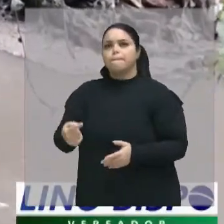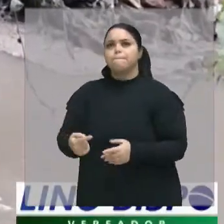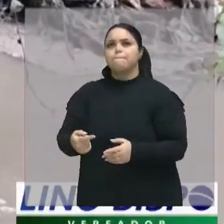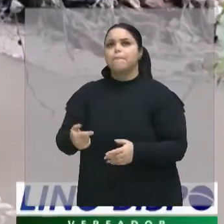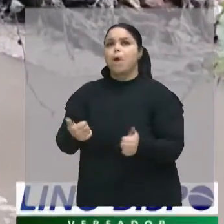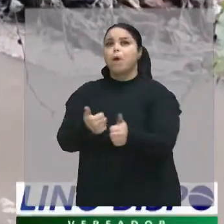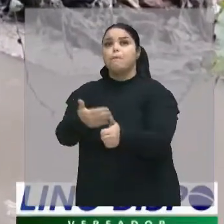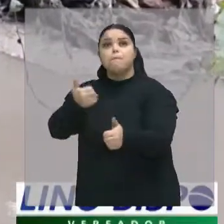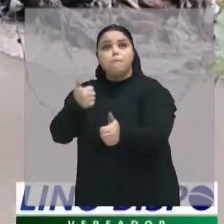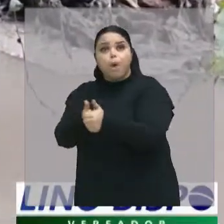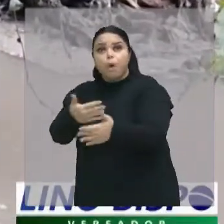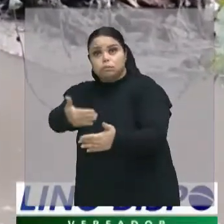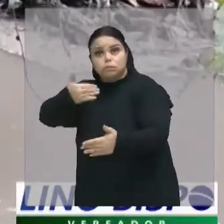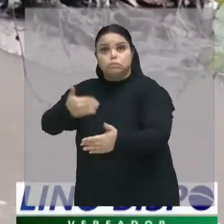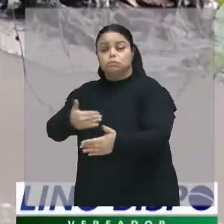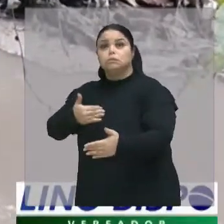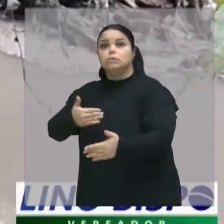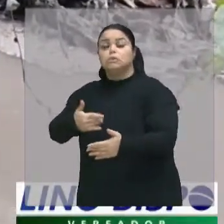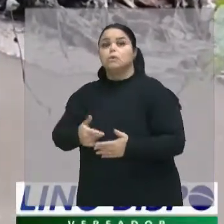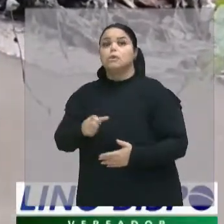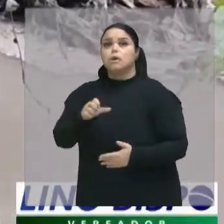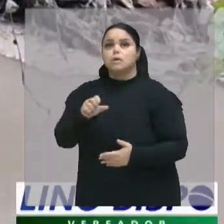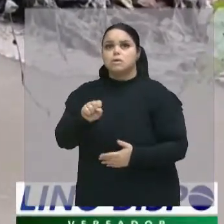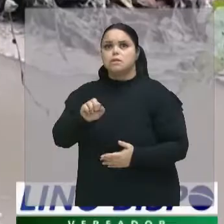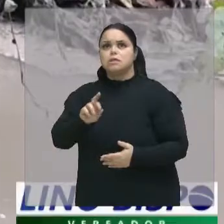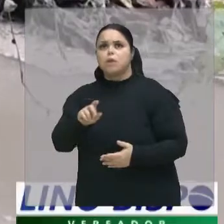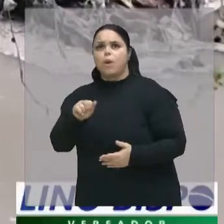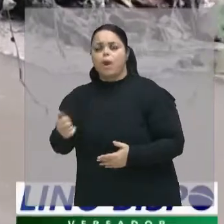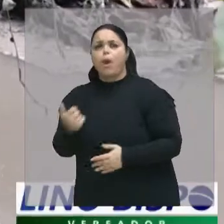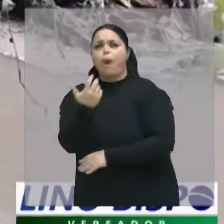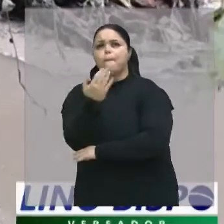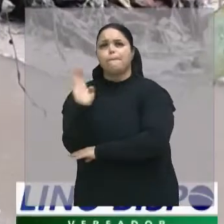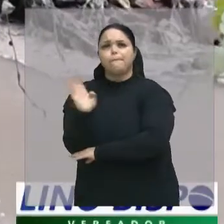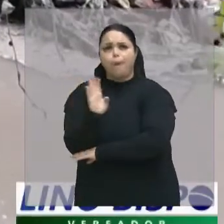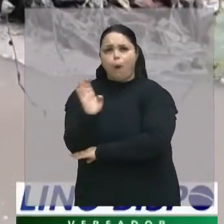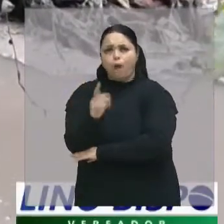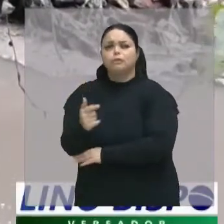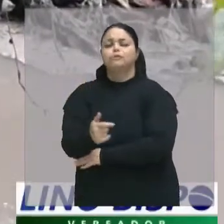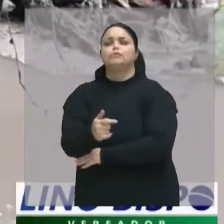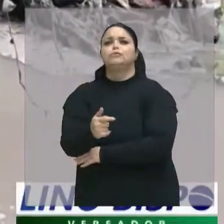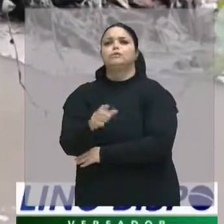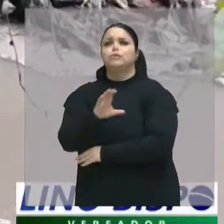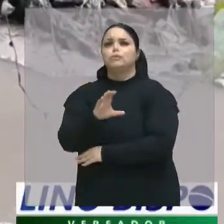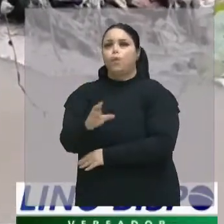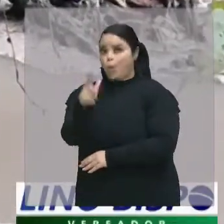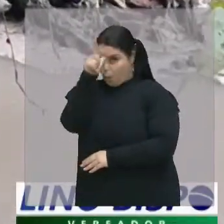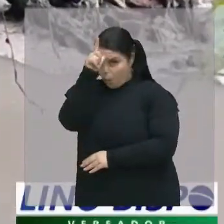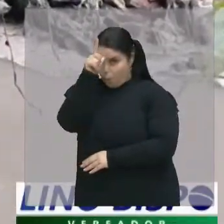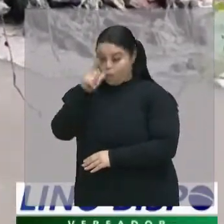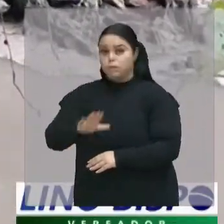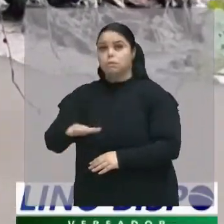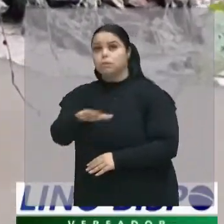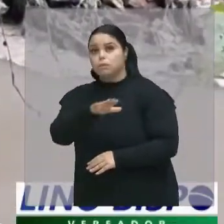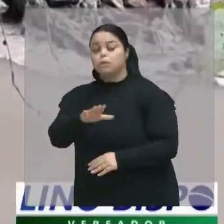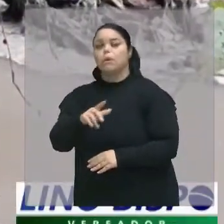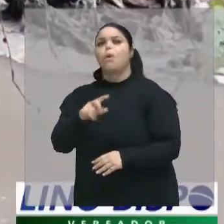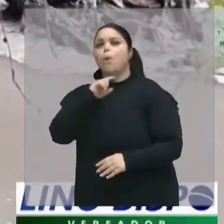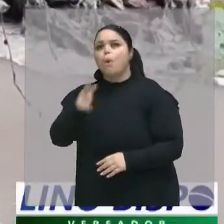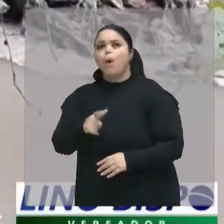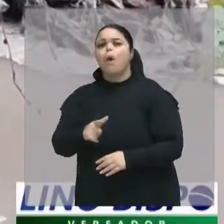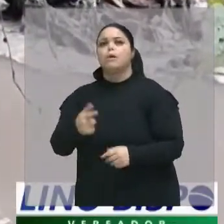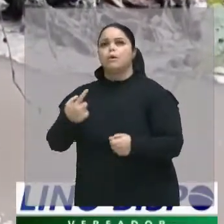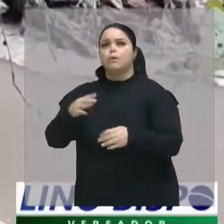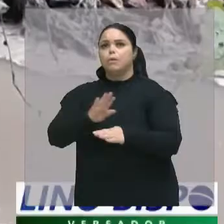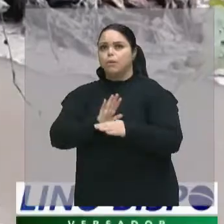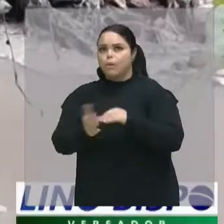Avenida Salina, no Bosque dos Eucaliptos, fundo com o Campo dos Alemães. Vamos descer um pouco o rio, ver se a gente consegue andar.